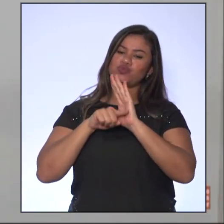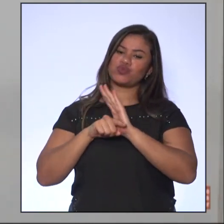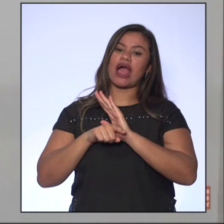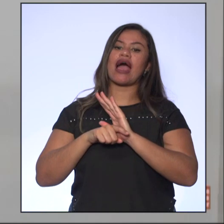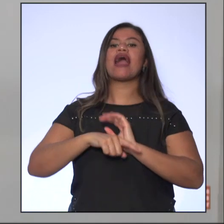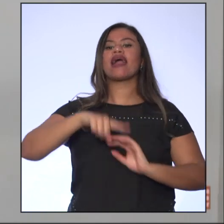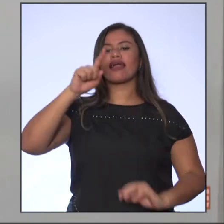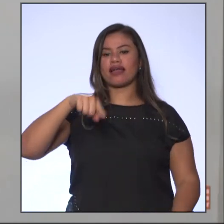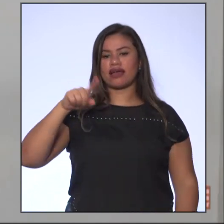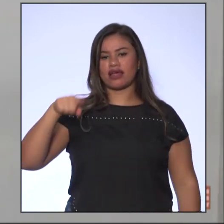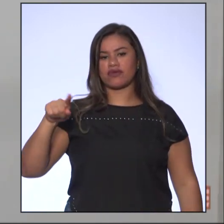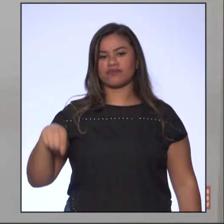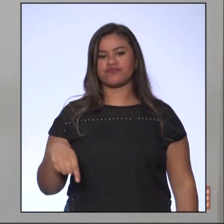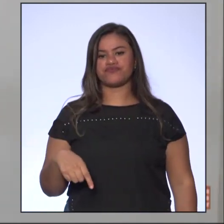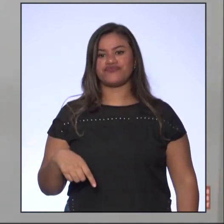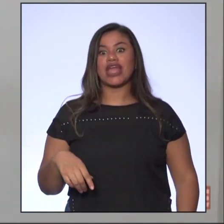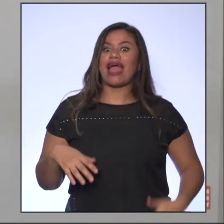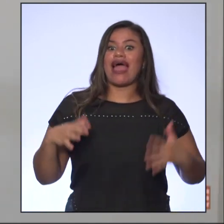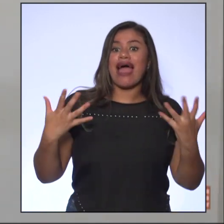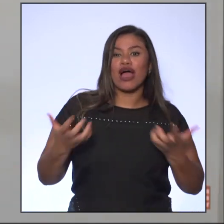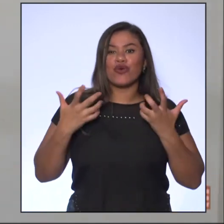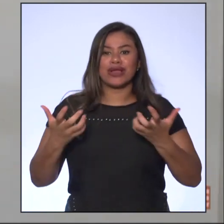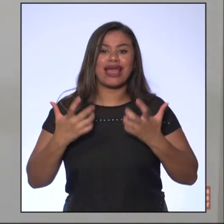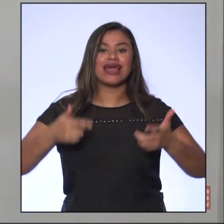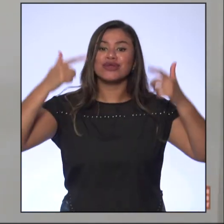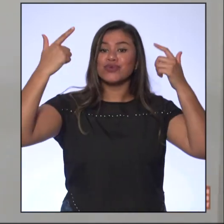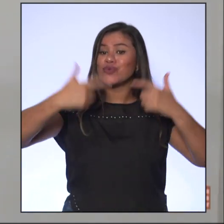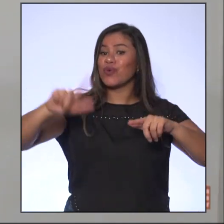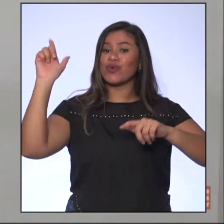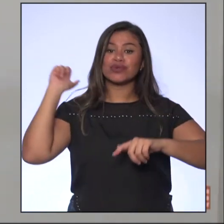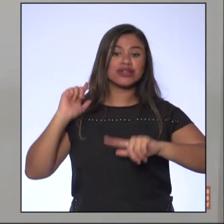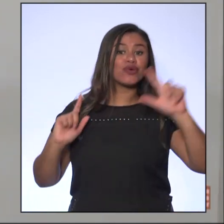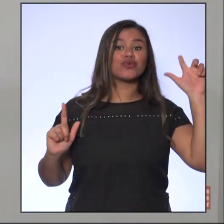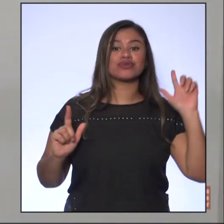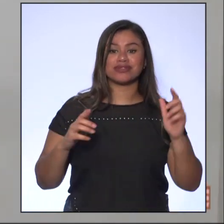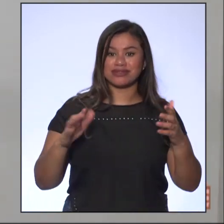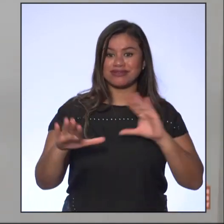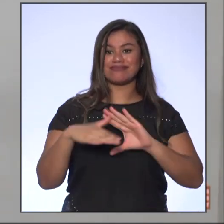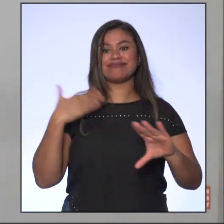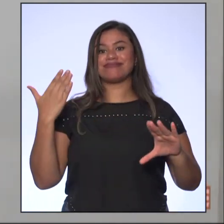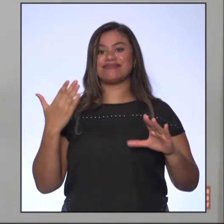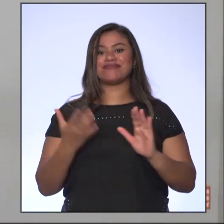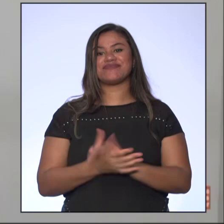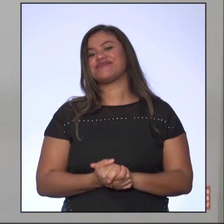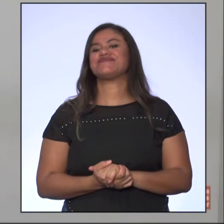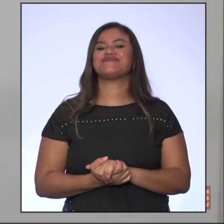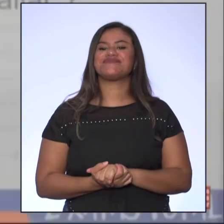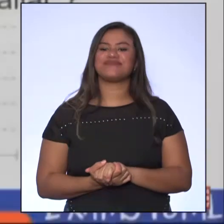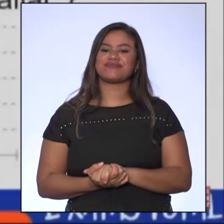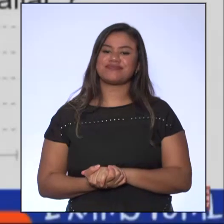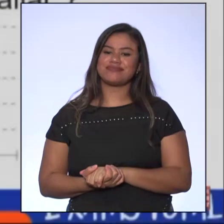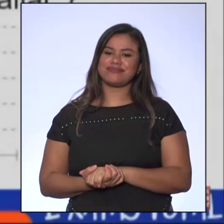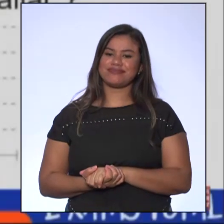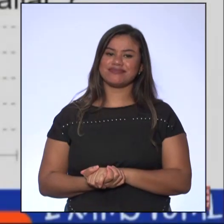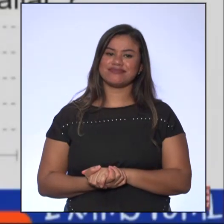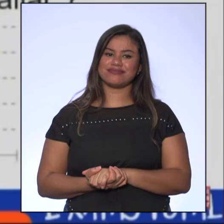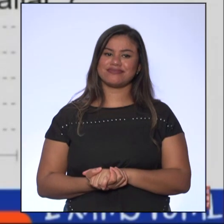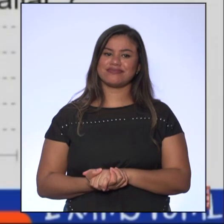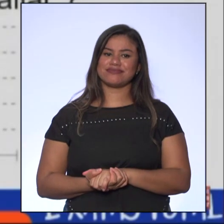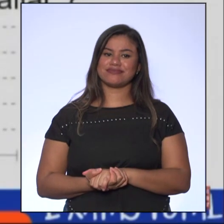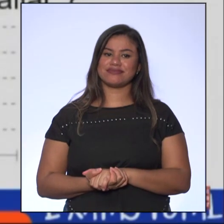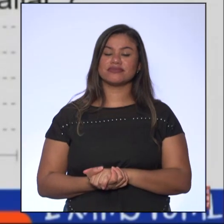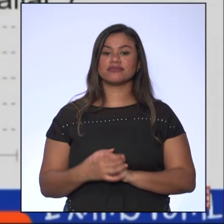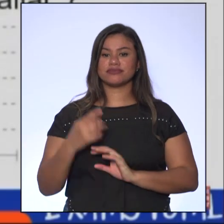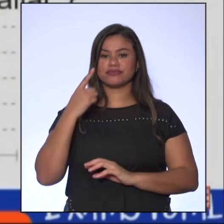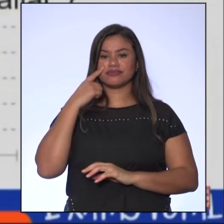prova. Moura, estou empolgado aqui. Quero mais uma questão. Vamos ver a próxima questão. Olha lá. Está lendo aí a